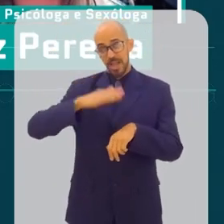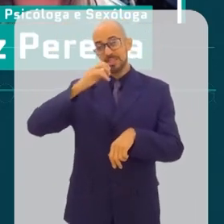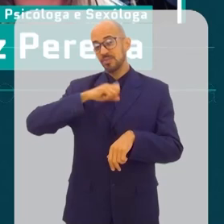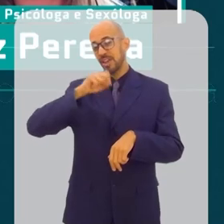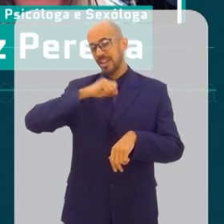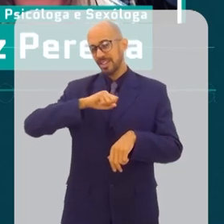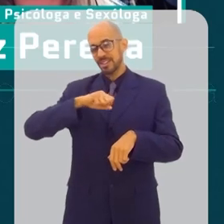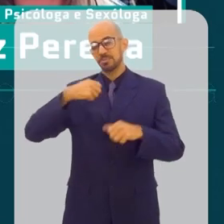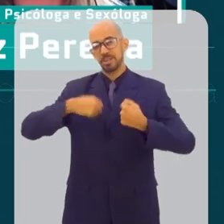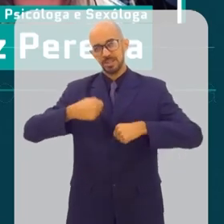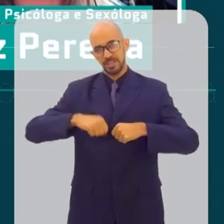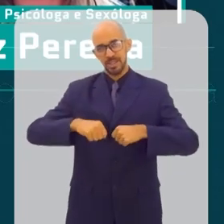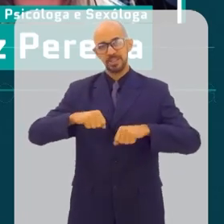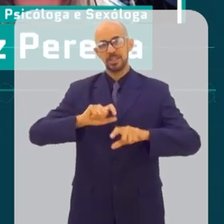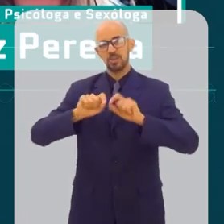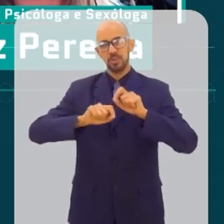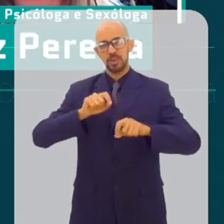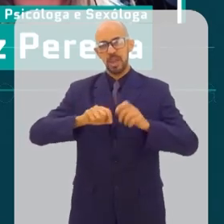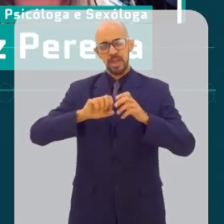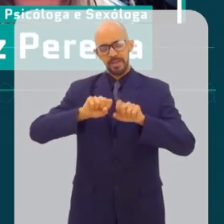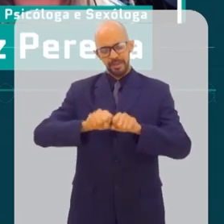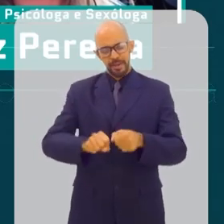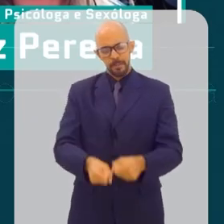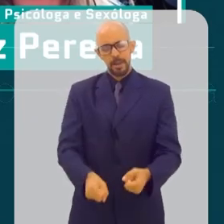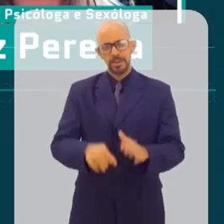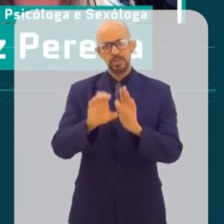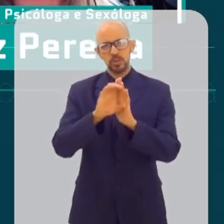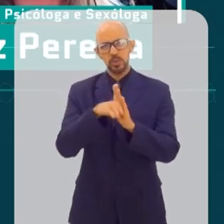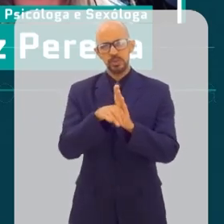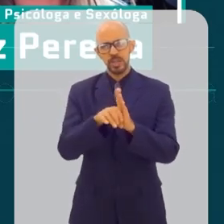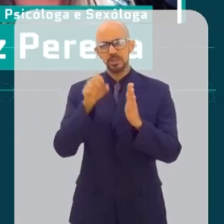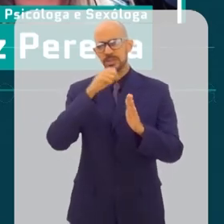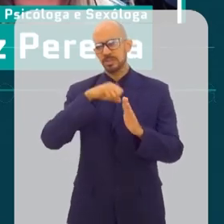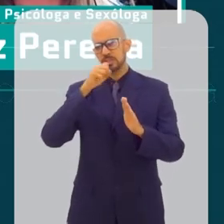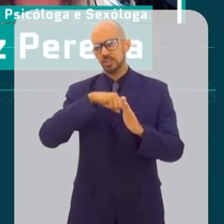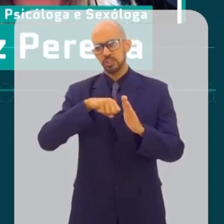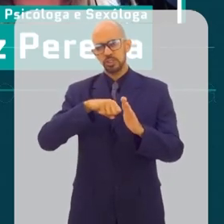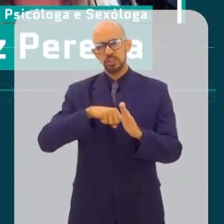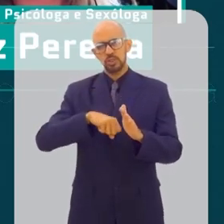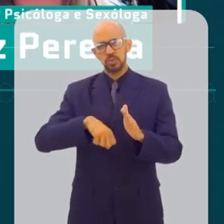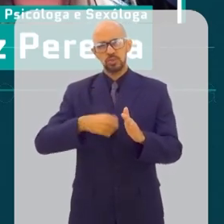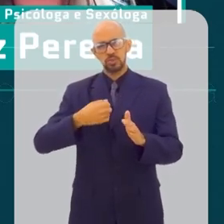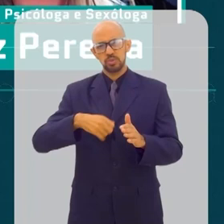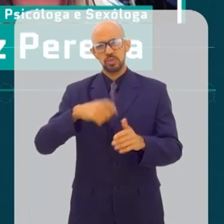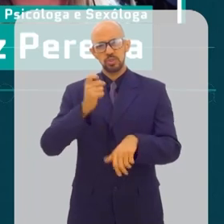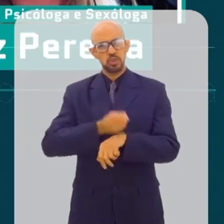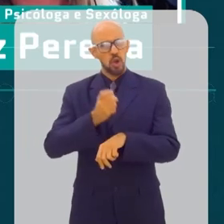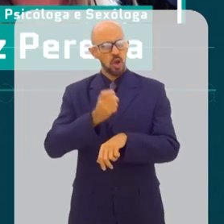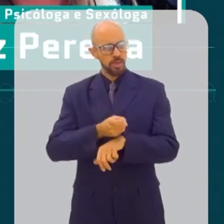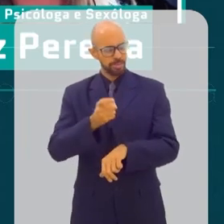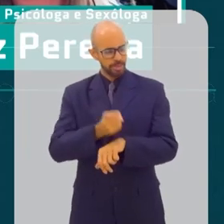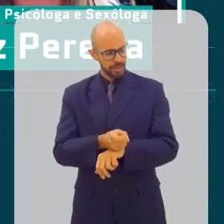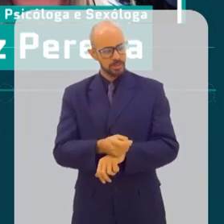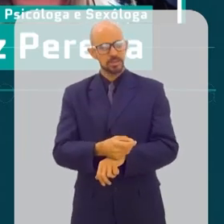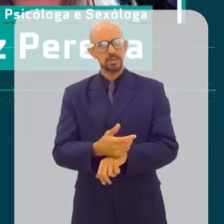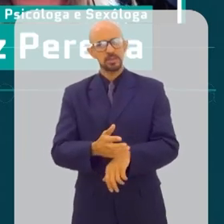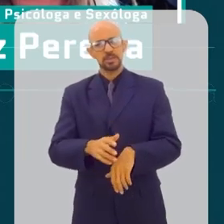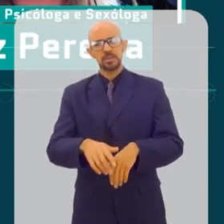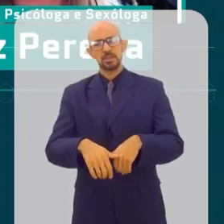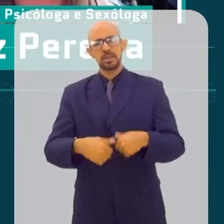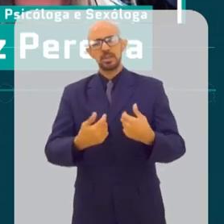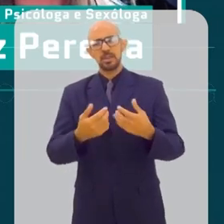pessoas mais velhas, que elas têm que desconstruir todas essas baboseiras que foram colocadas na cabeça